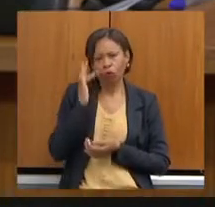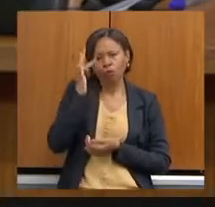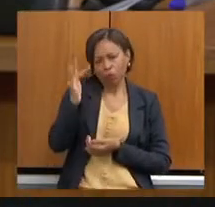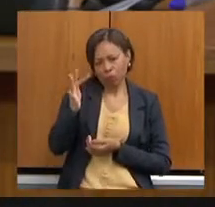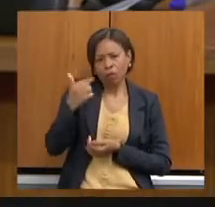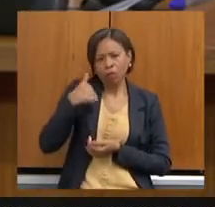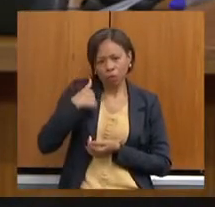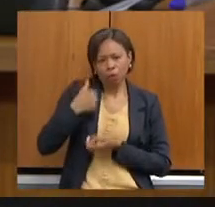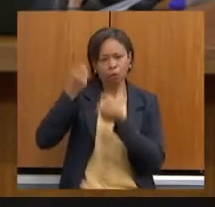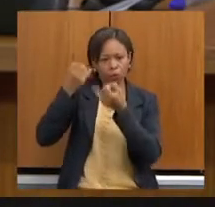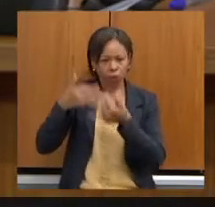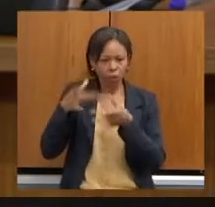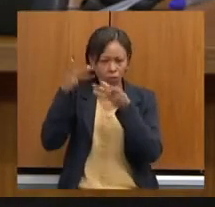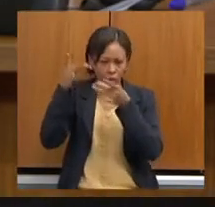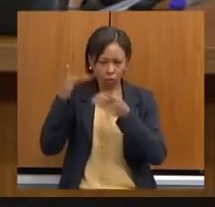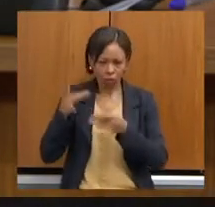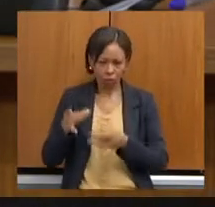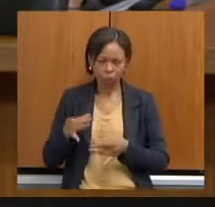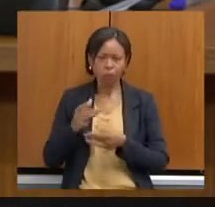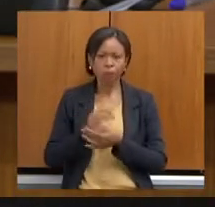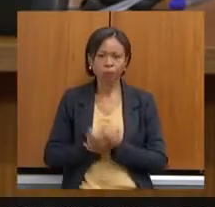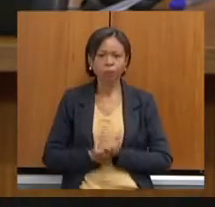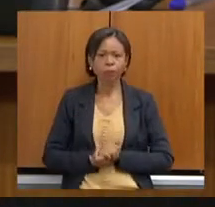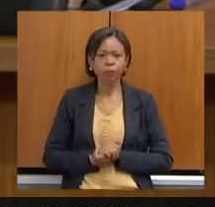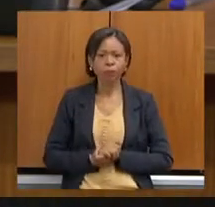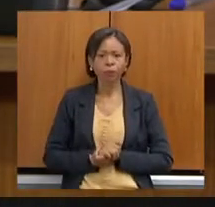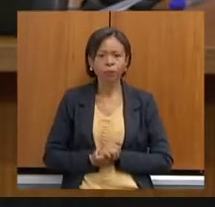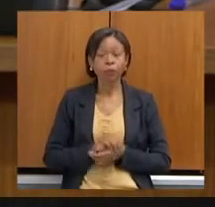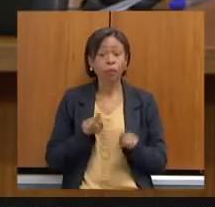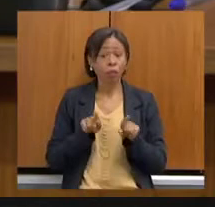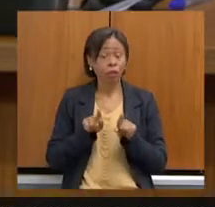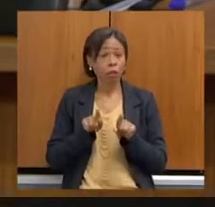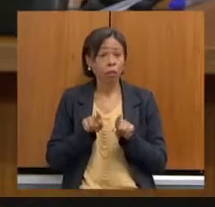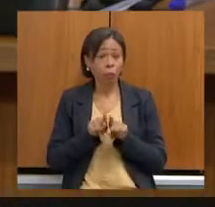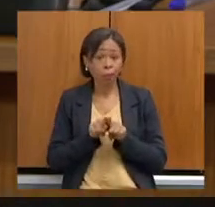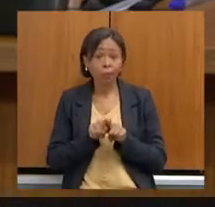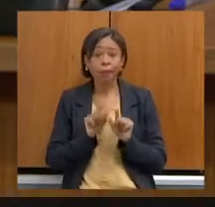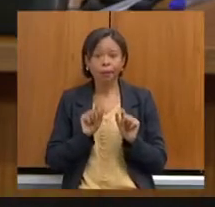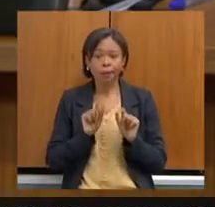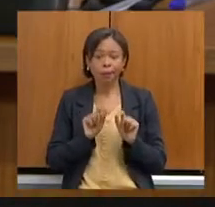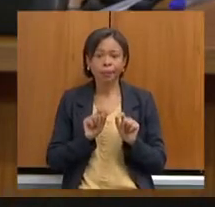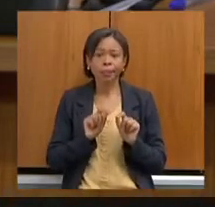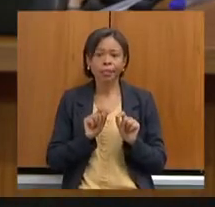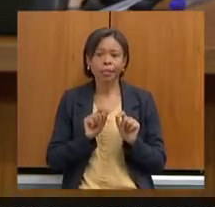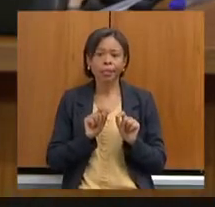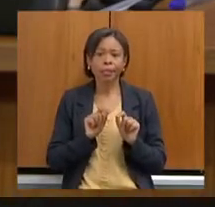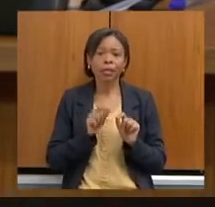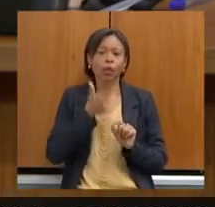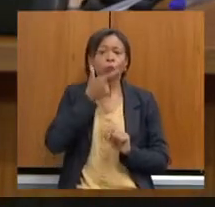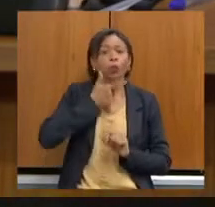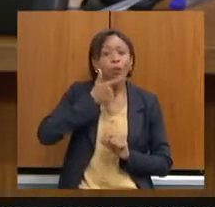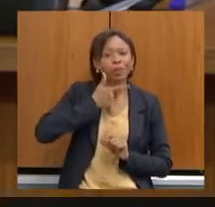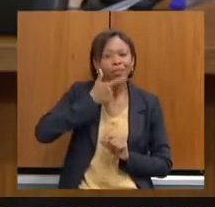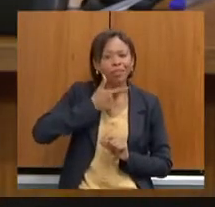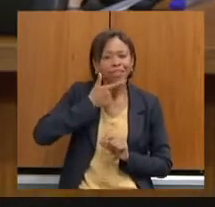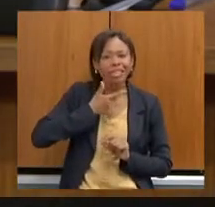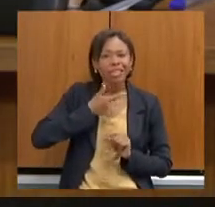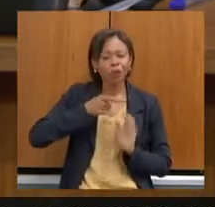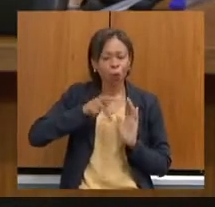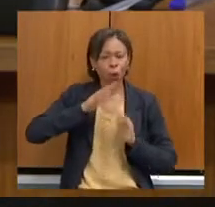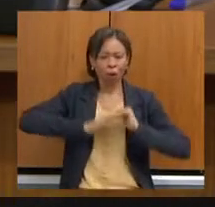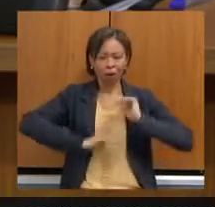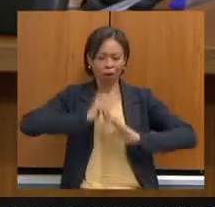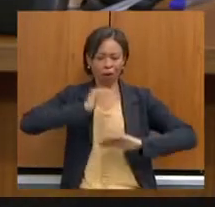pode até trazer com mais detalhes também é sempre trabalhando com as demandas dos Queijos artesanais e